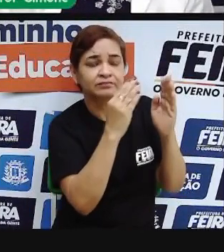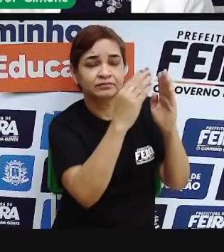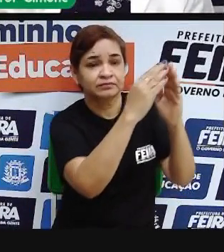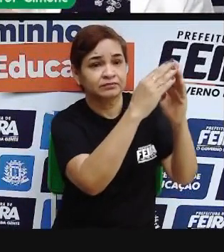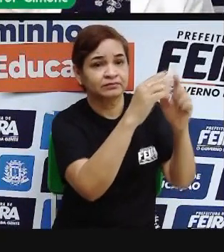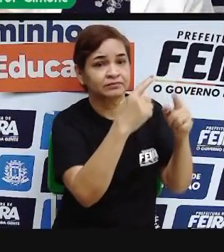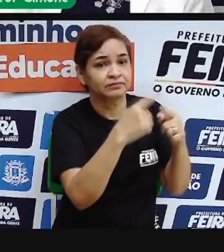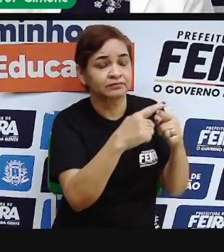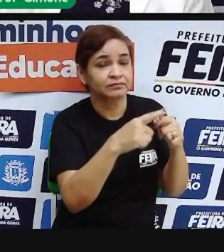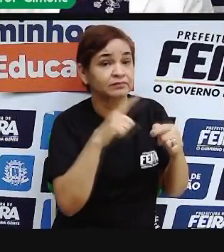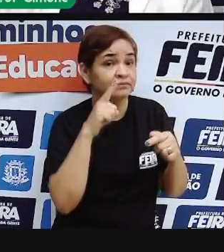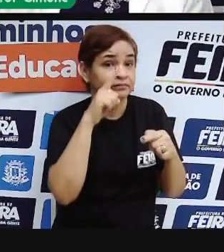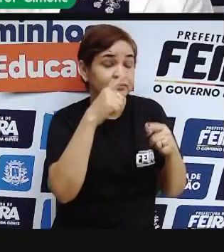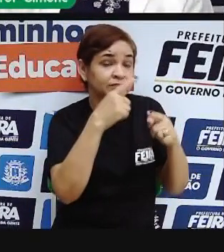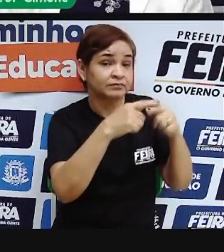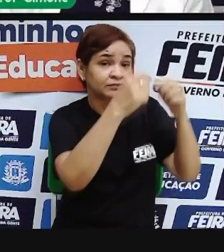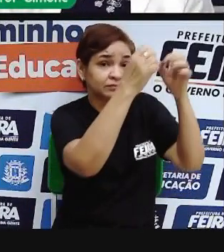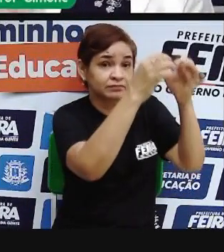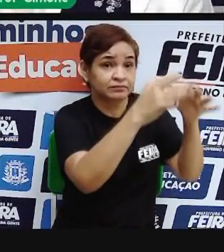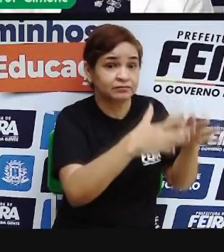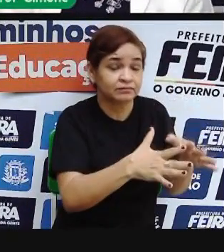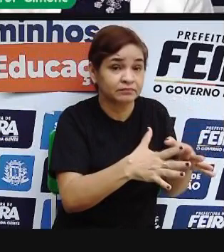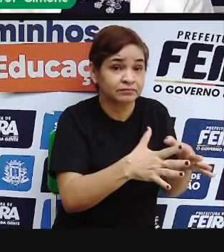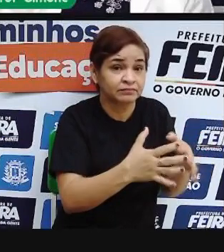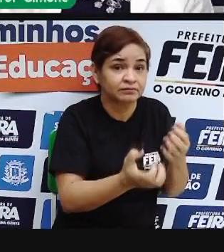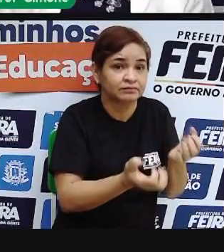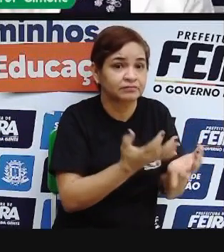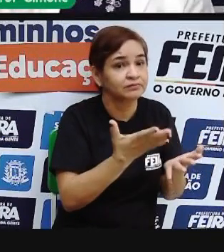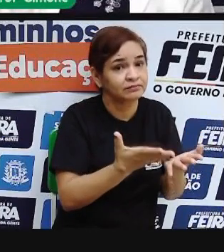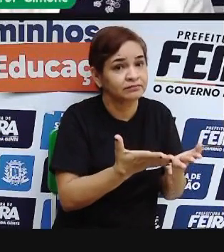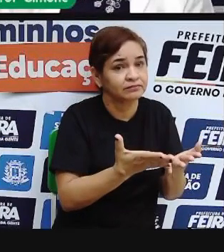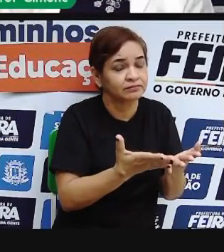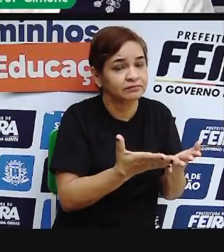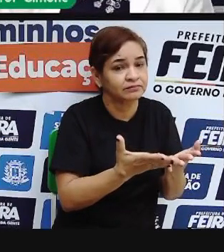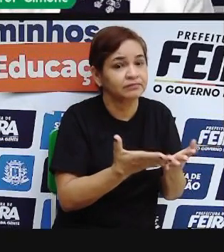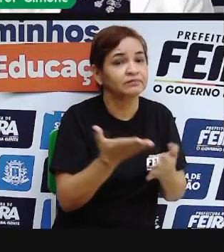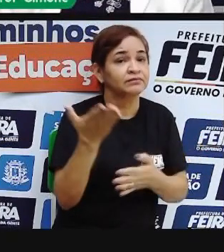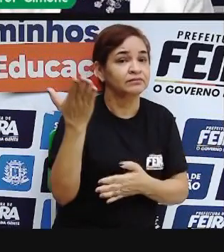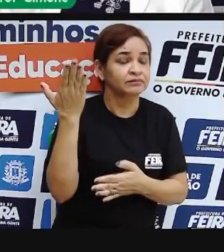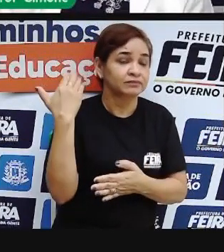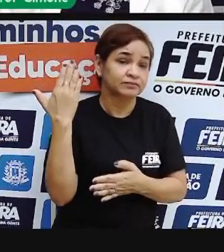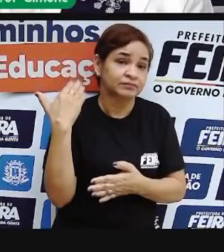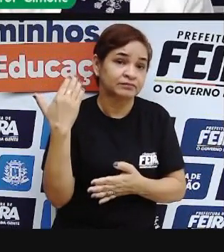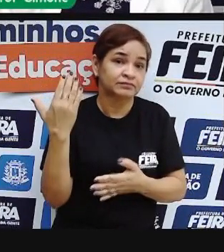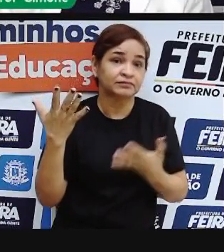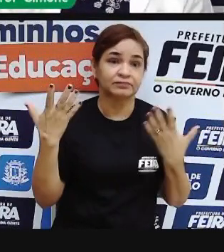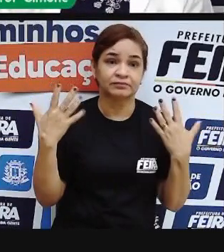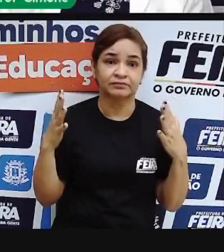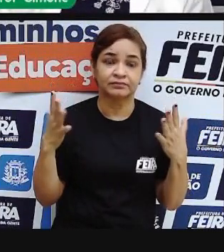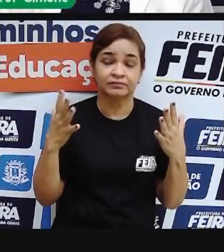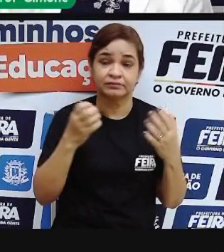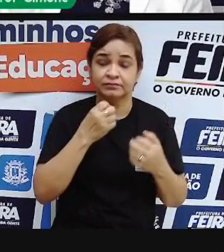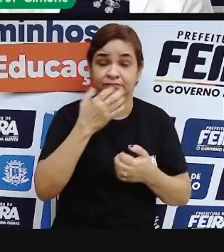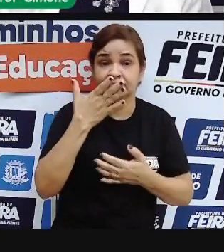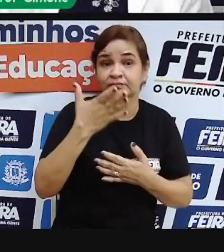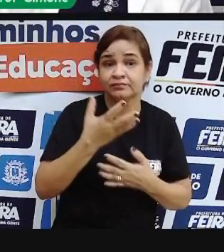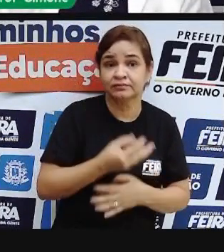né? E ver esse balão subir e comemorar esse balão como um sinônimo de prosperidade.